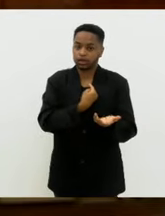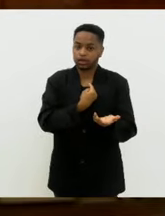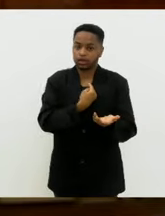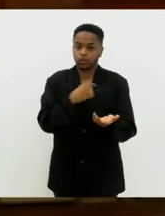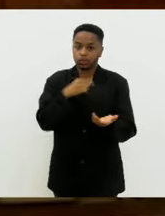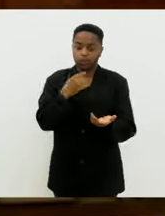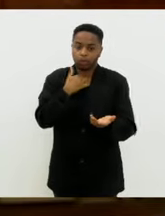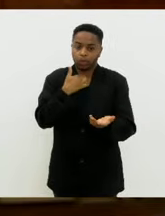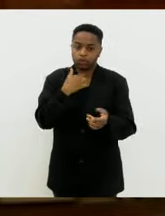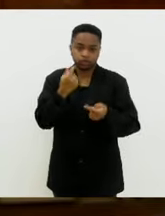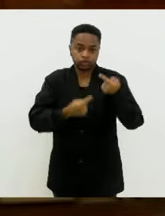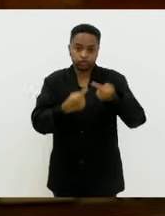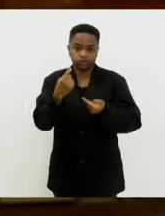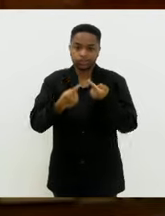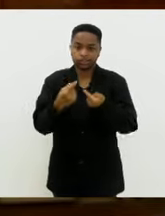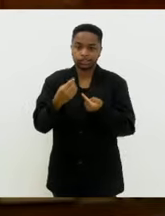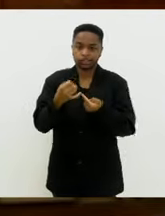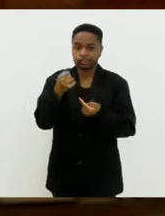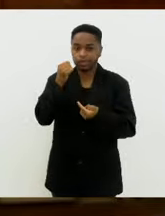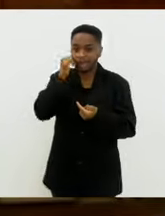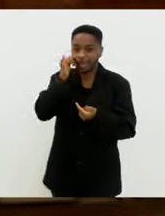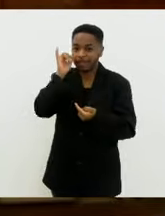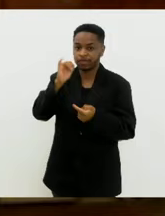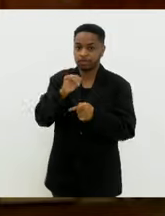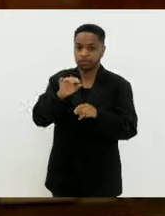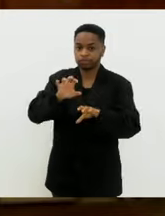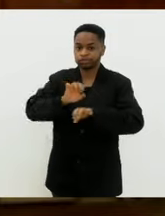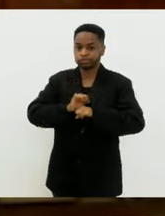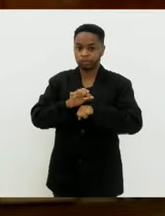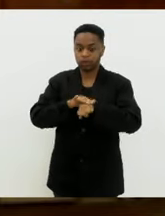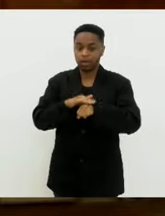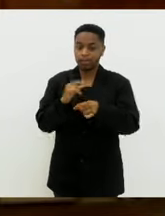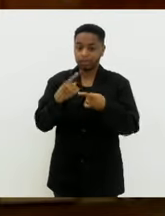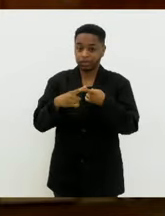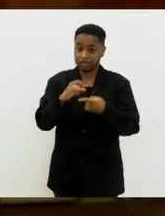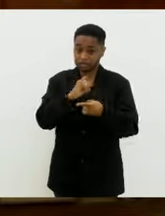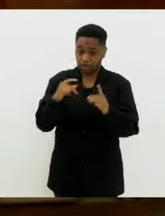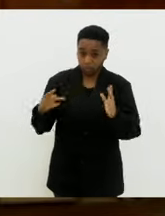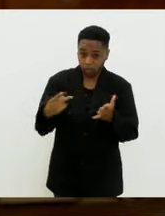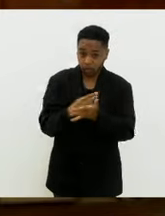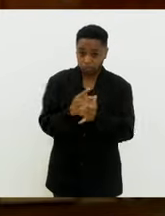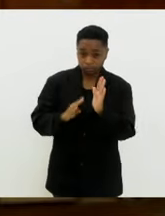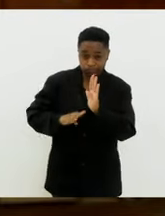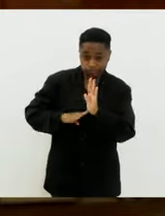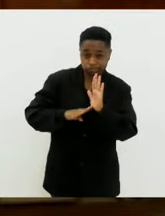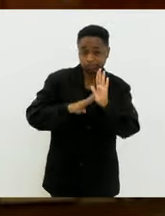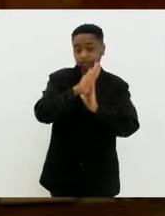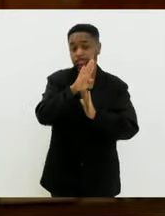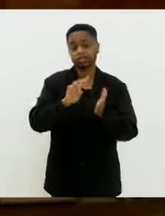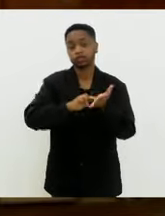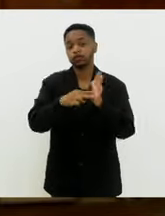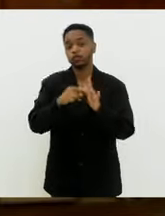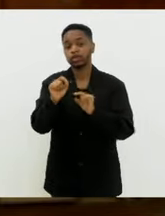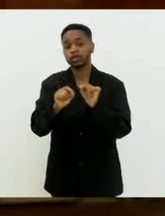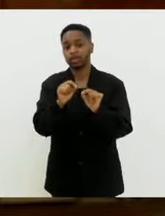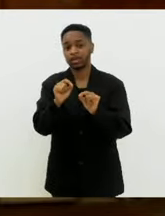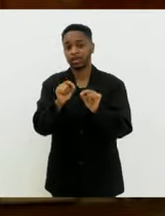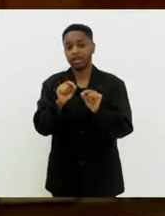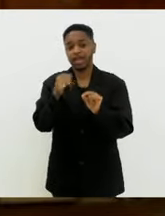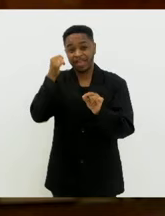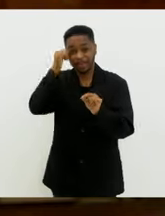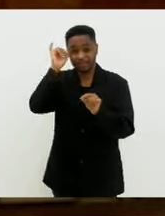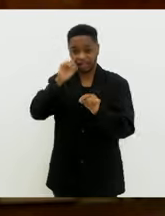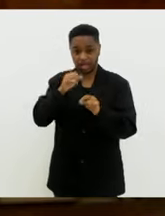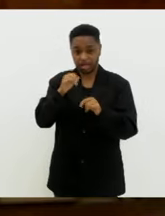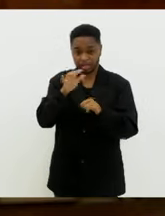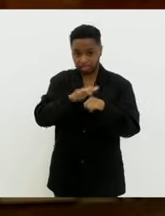discutir prevenção. Porque se chegou nessa situação, é que a prevenção à dengue falhou.